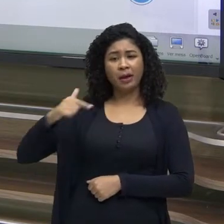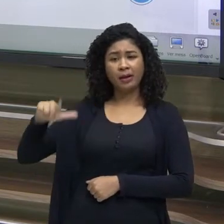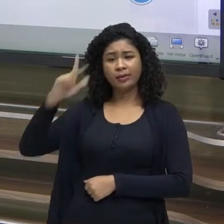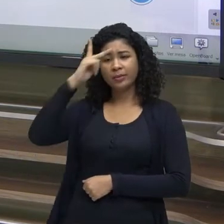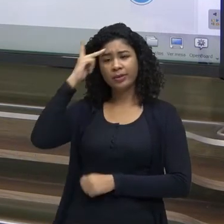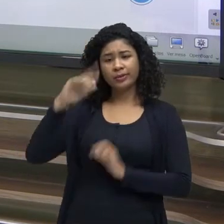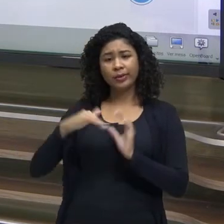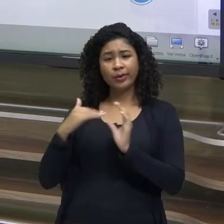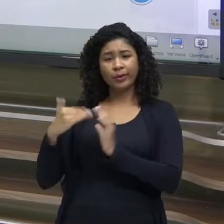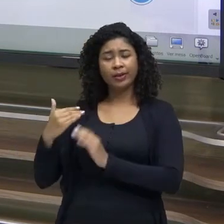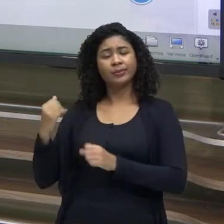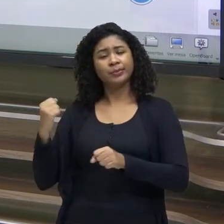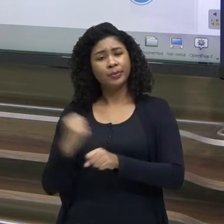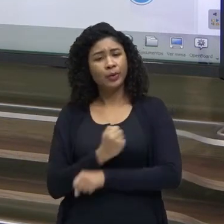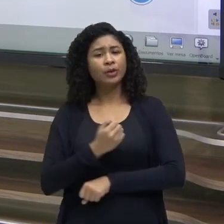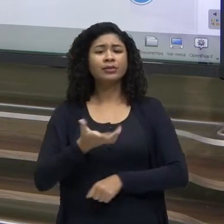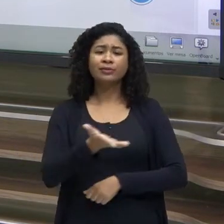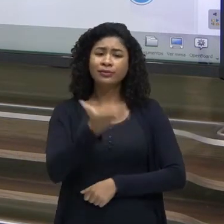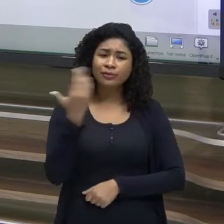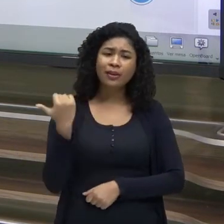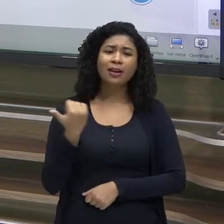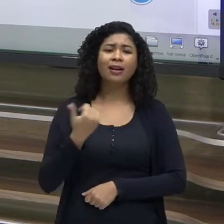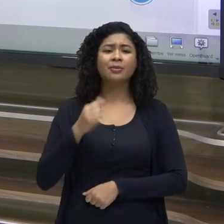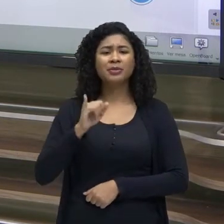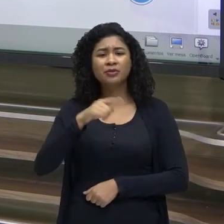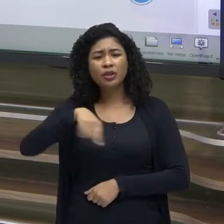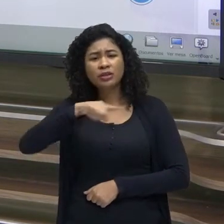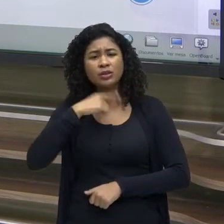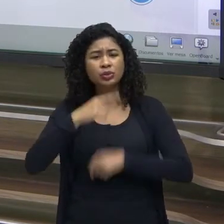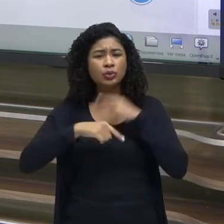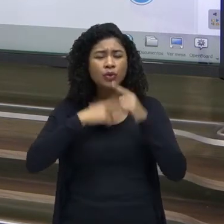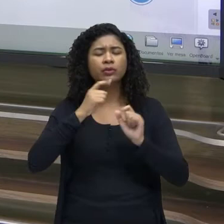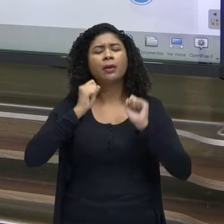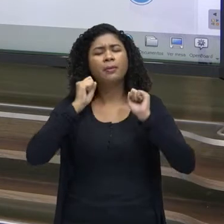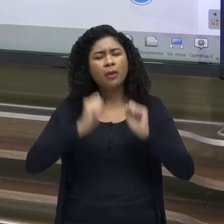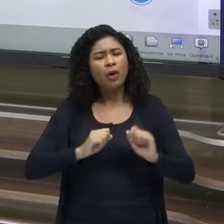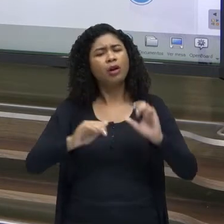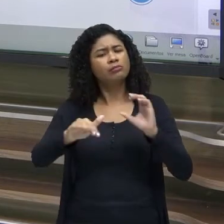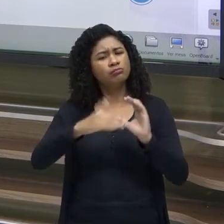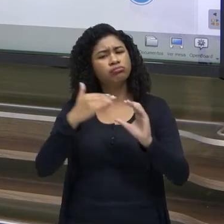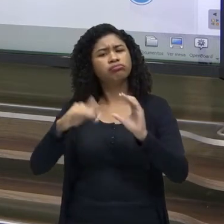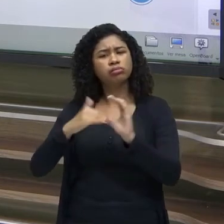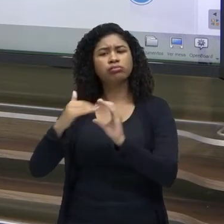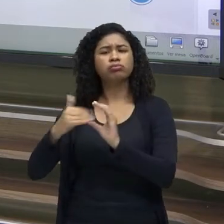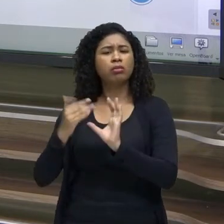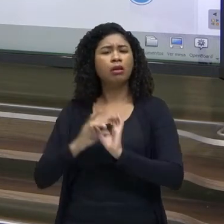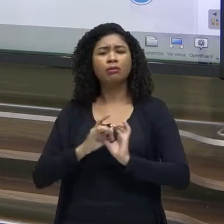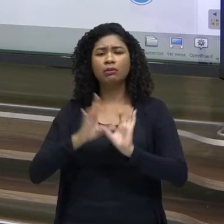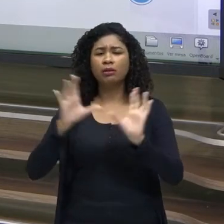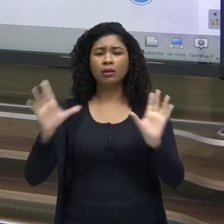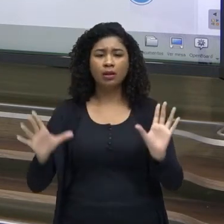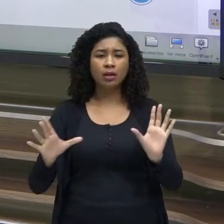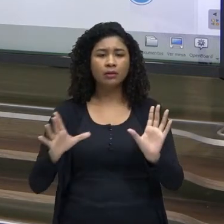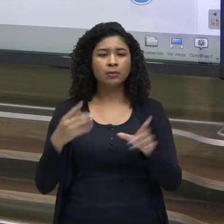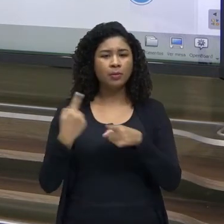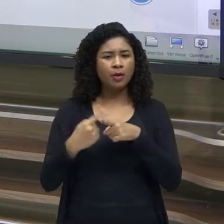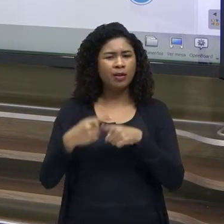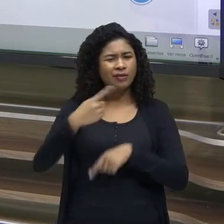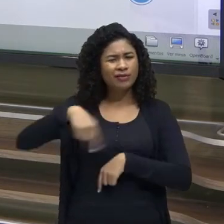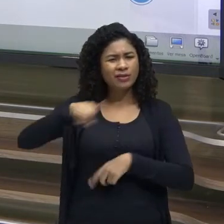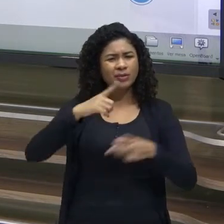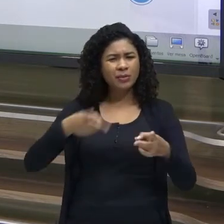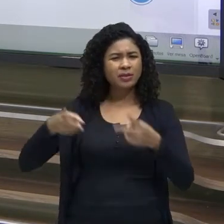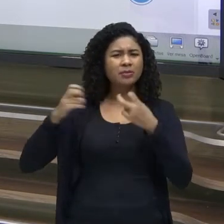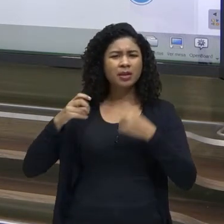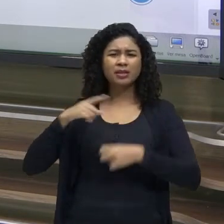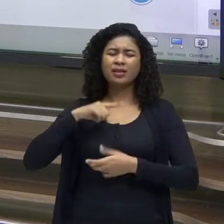lá, julguem, coloquem, mesmo que esteja na dúvida, façam a participação de vocês, porque vocês verificaram, vários